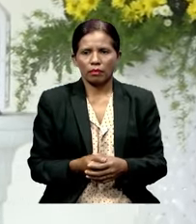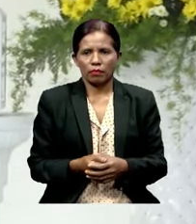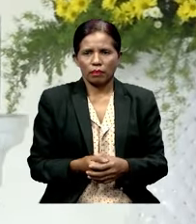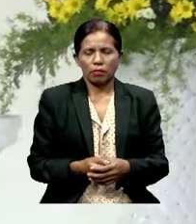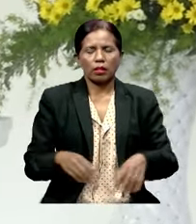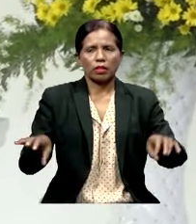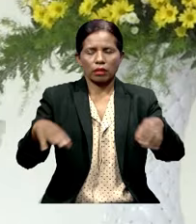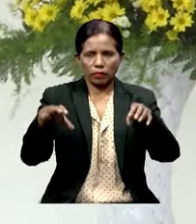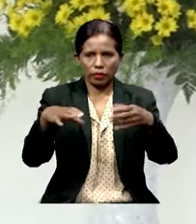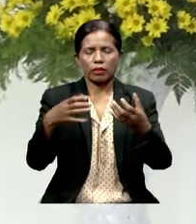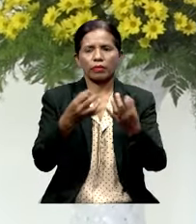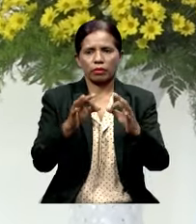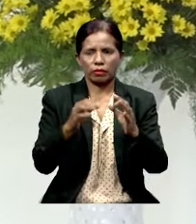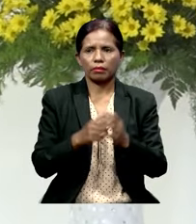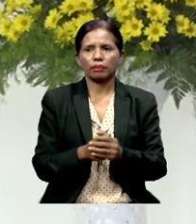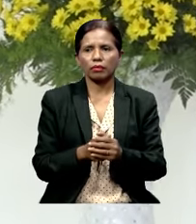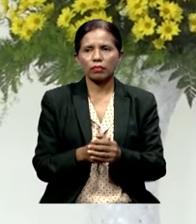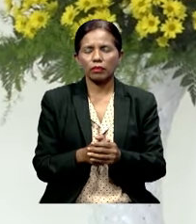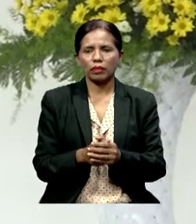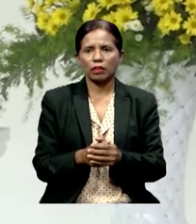missão é do